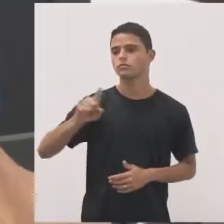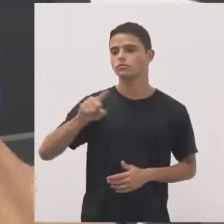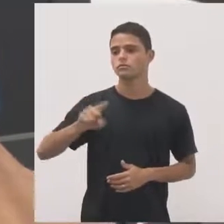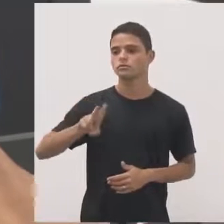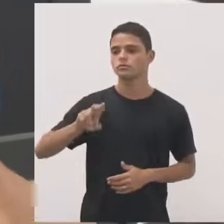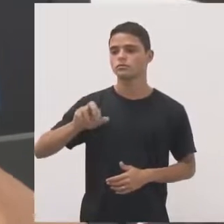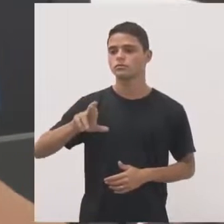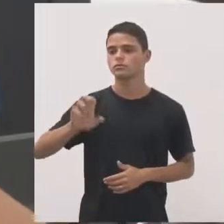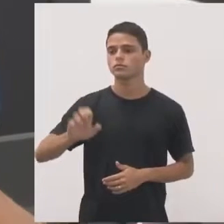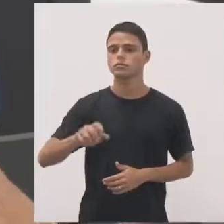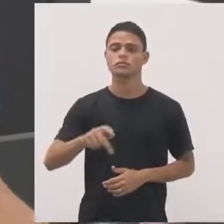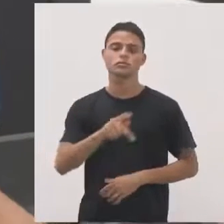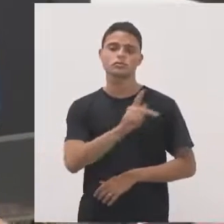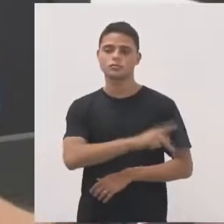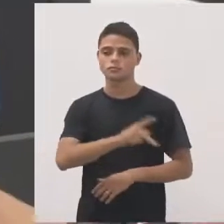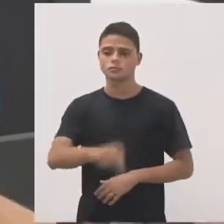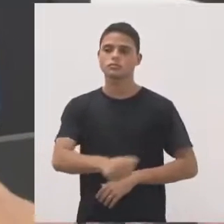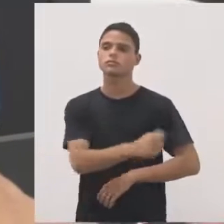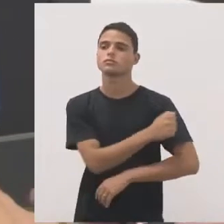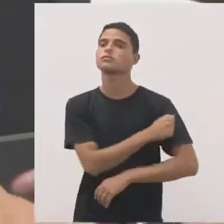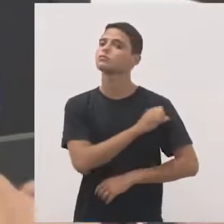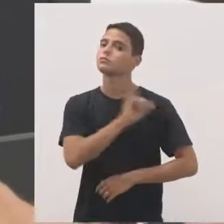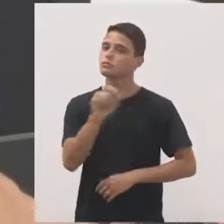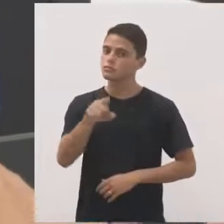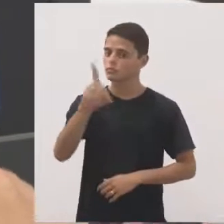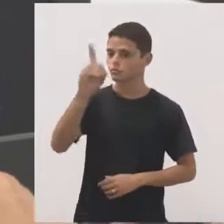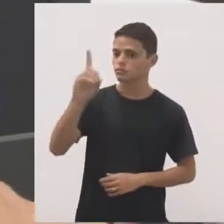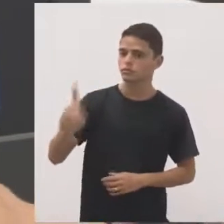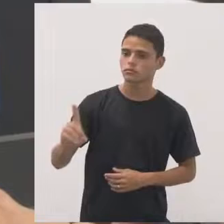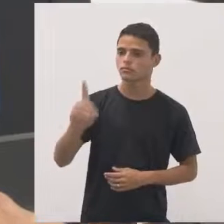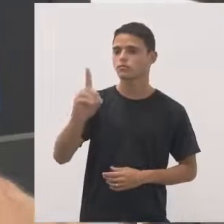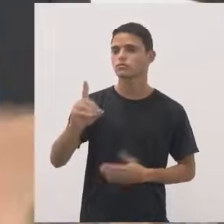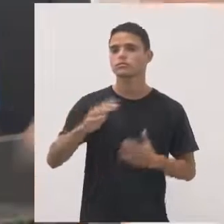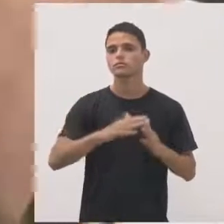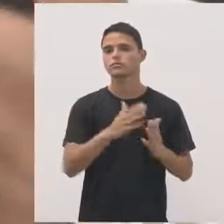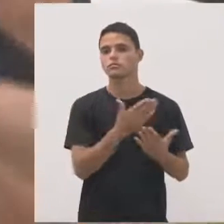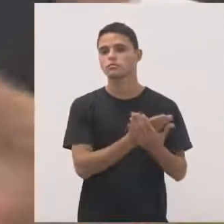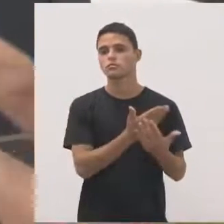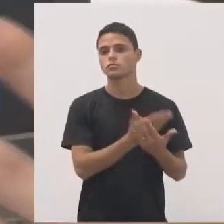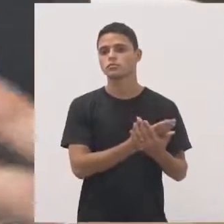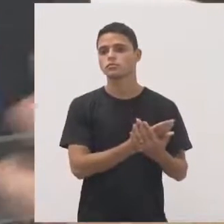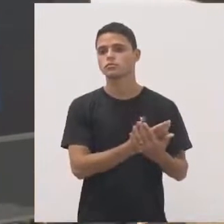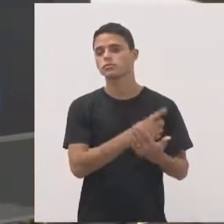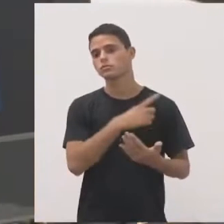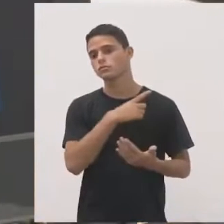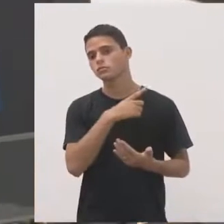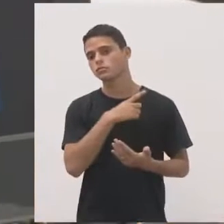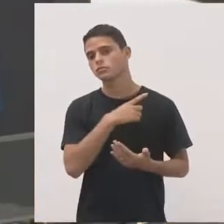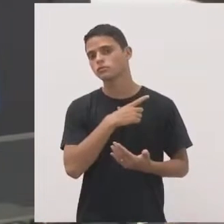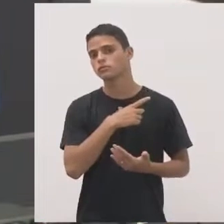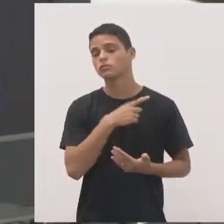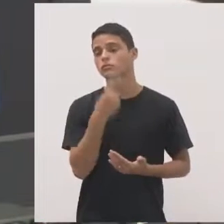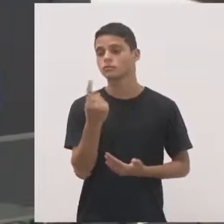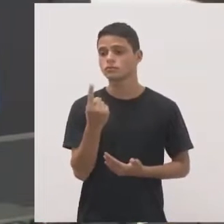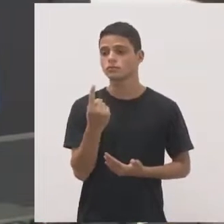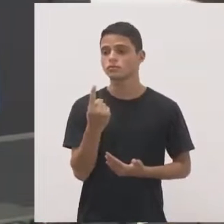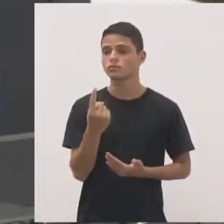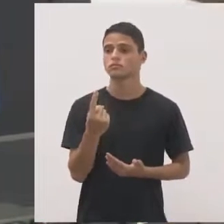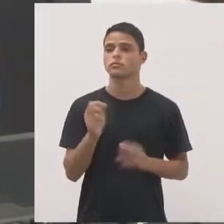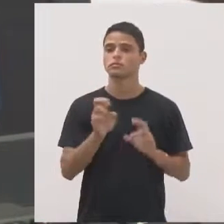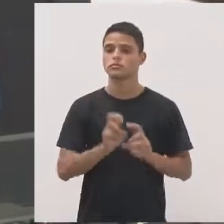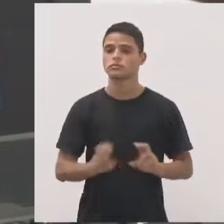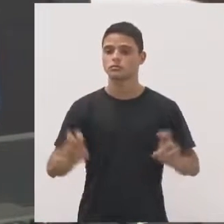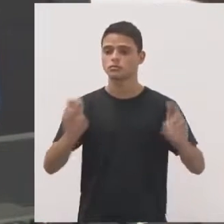e de aluno, tá? Perfeito. Então, se você é um diretor de escola que sobrou modo de dizer, né? Que alguns professores não quiseram usar e